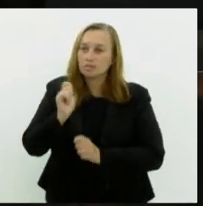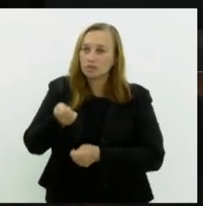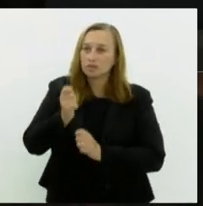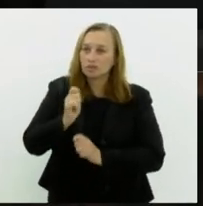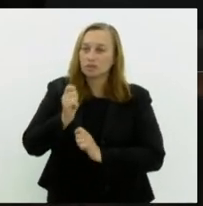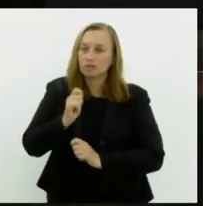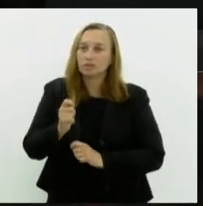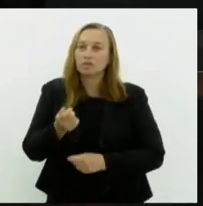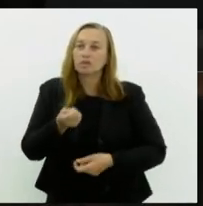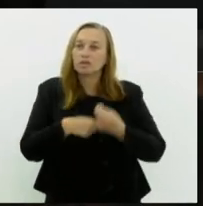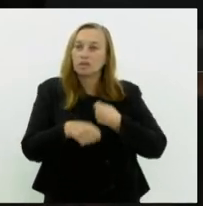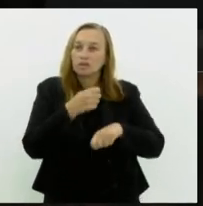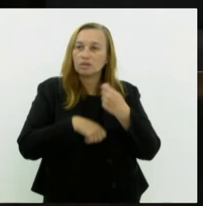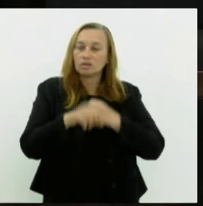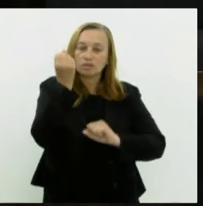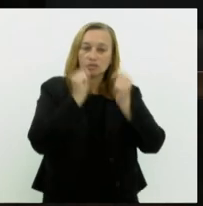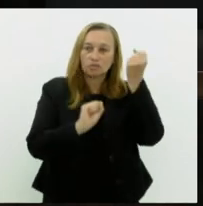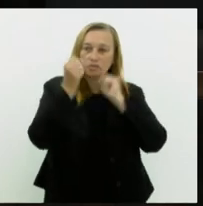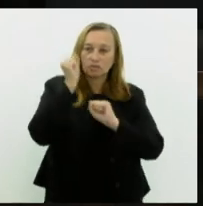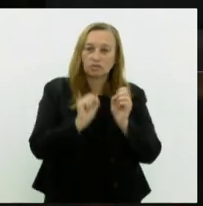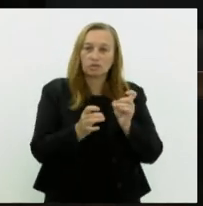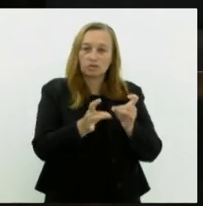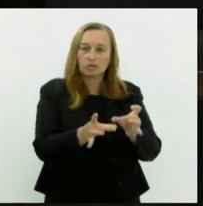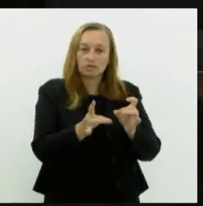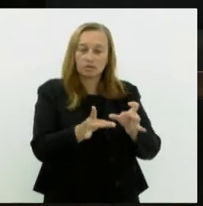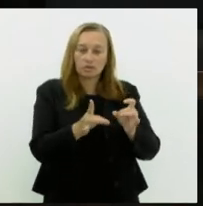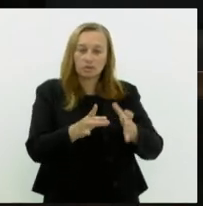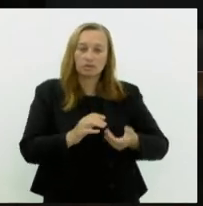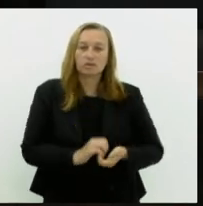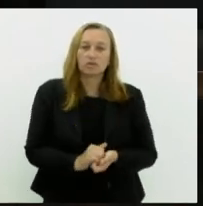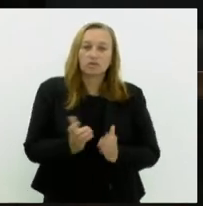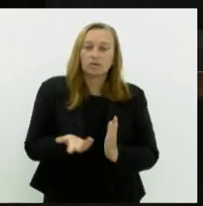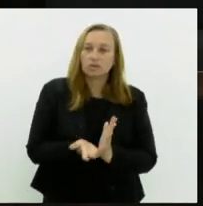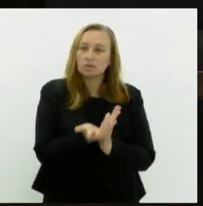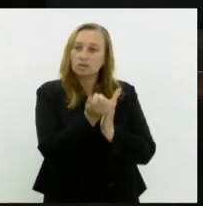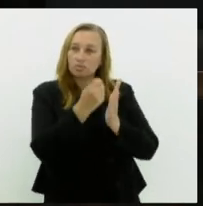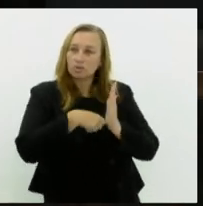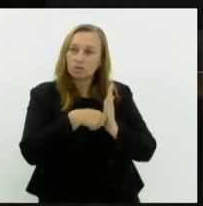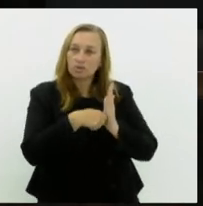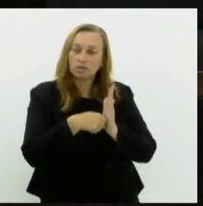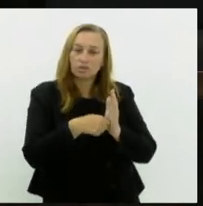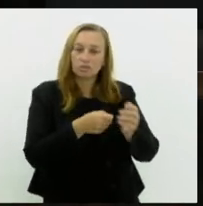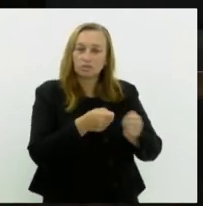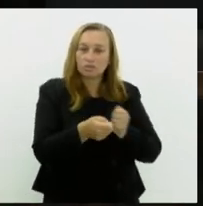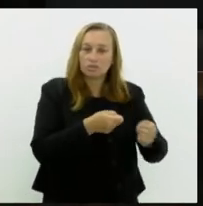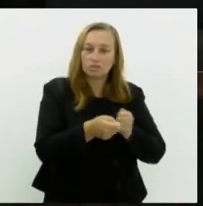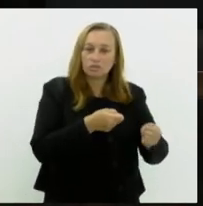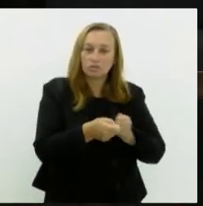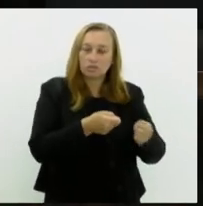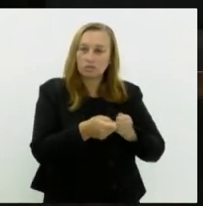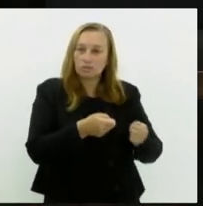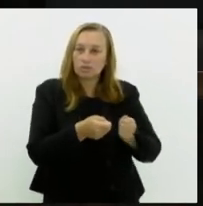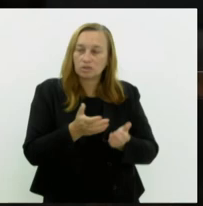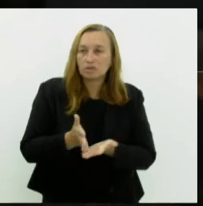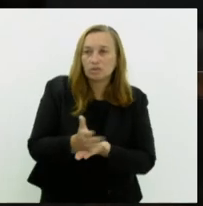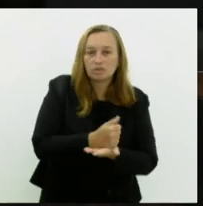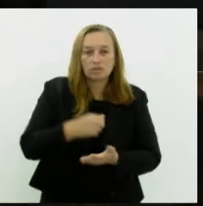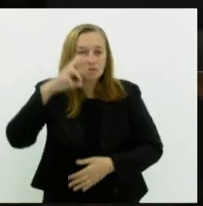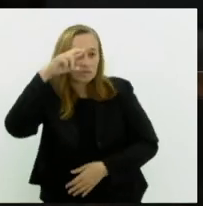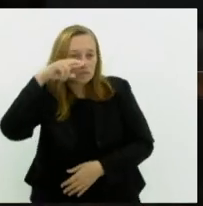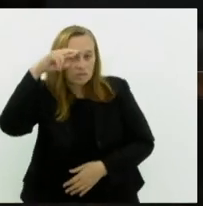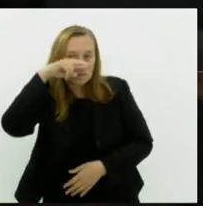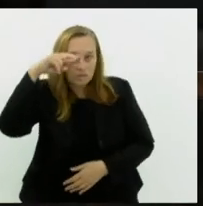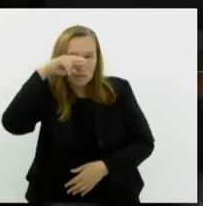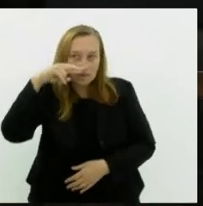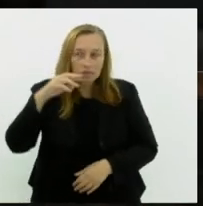de Economia, Indústria e Comércio, de Tributação, Controle da Arrecadação Estadual e de Fiscalização dos